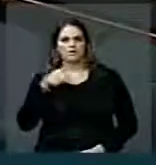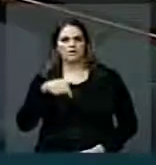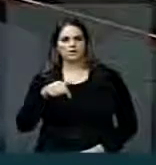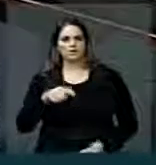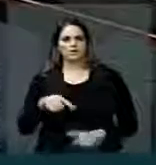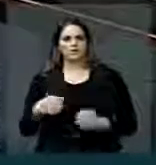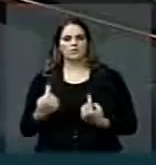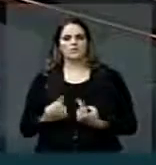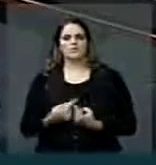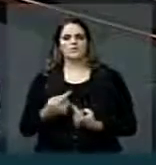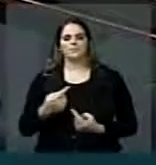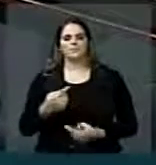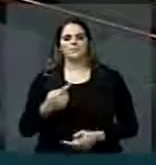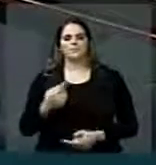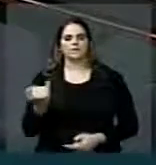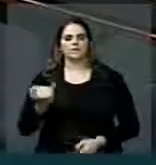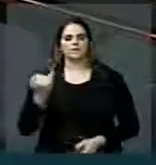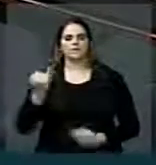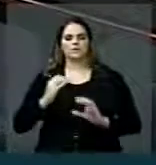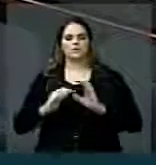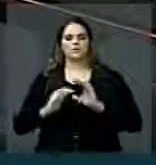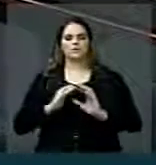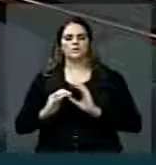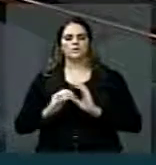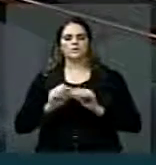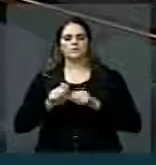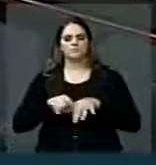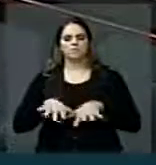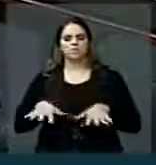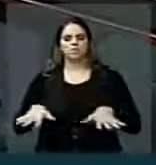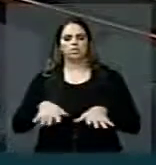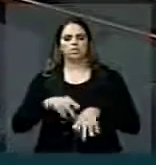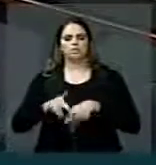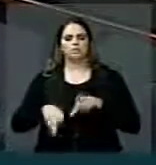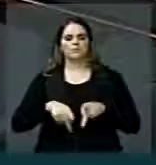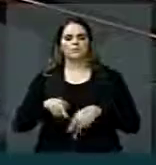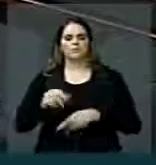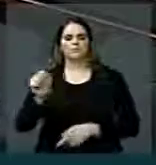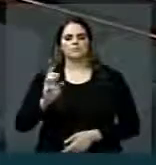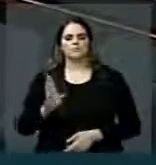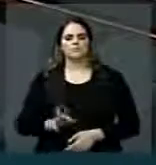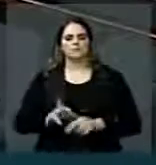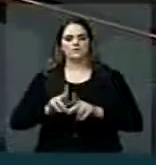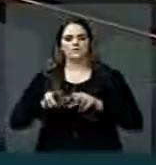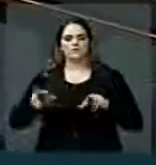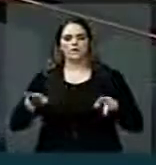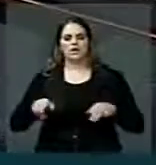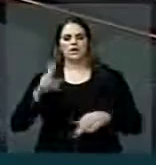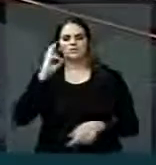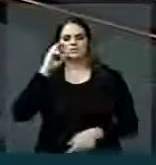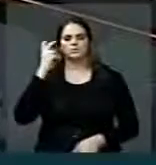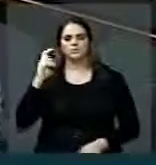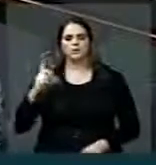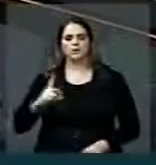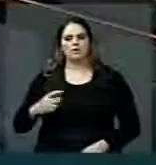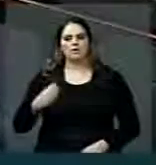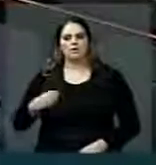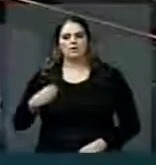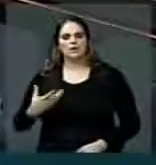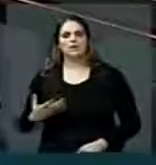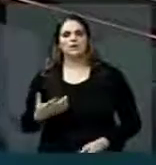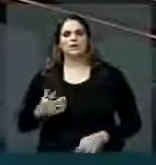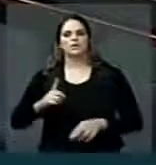aqui, a importância desse veículo de comunicação de massa num país com a diversidade cultural que tem, né? Com a